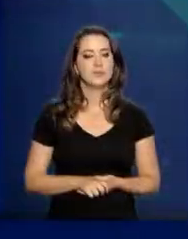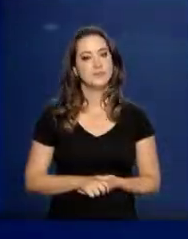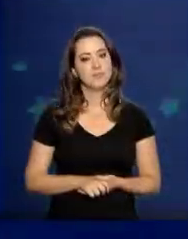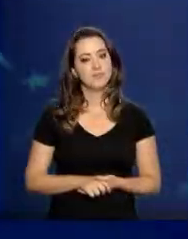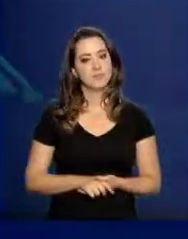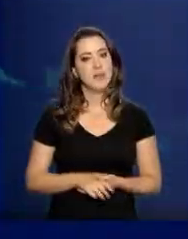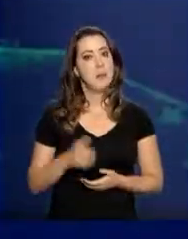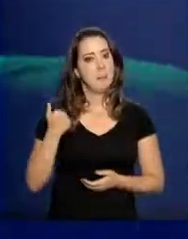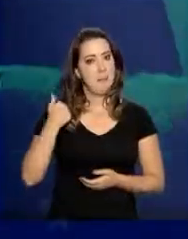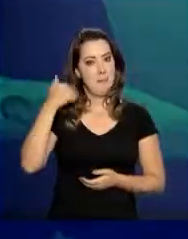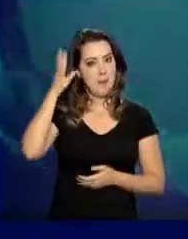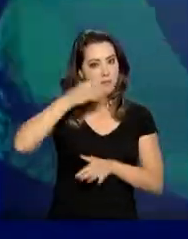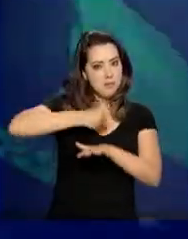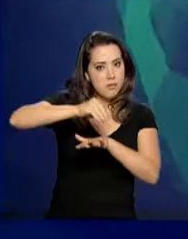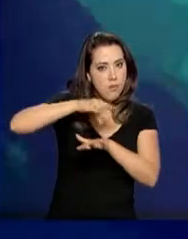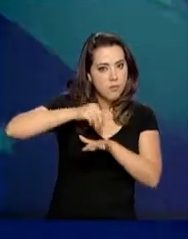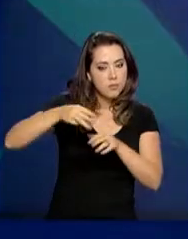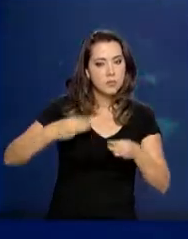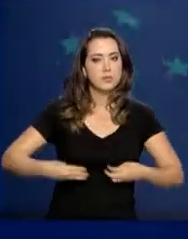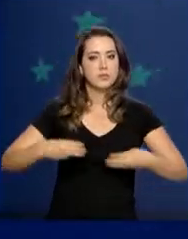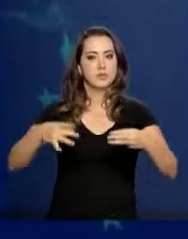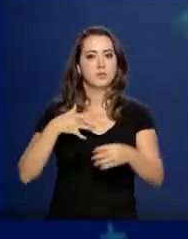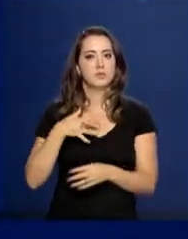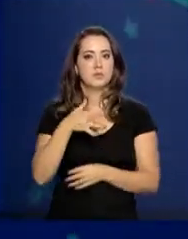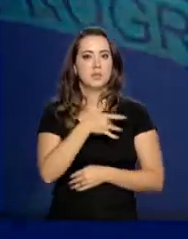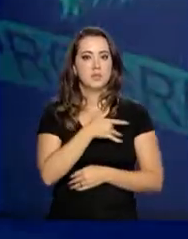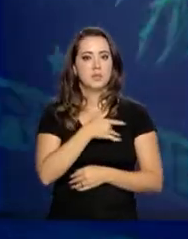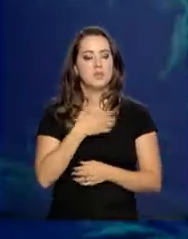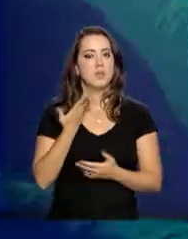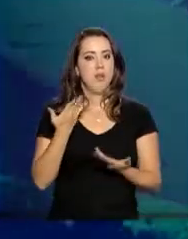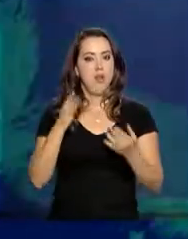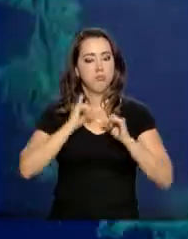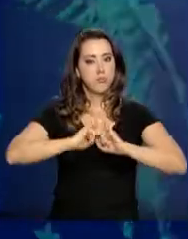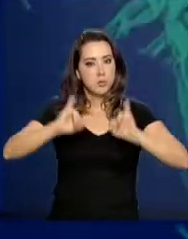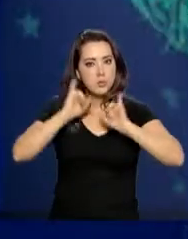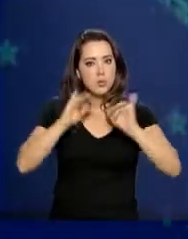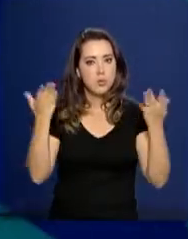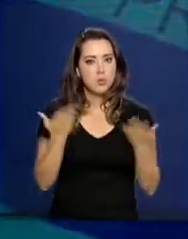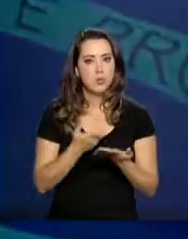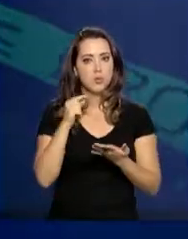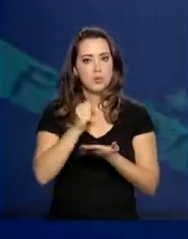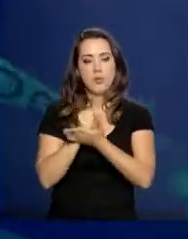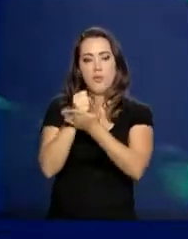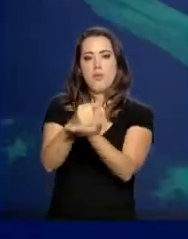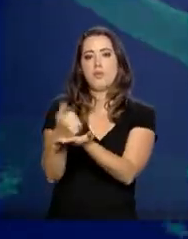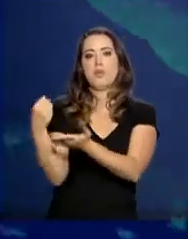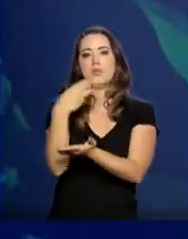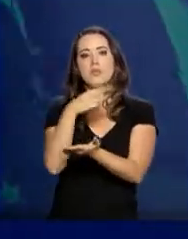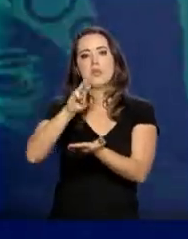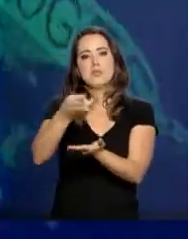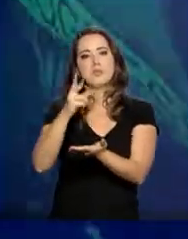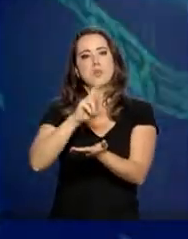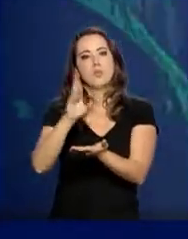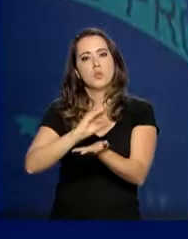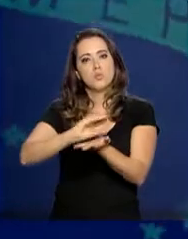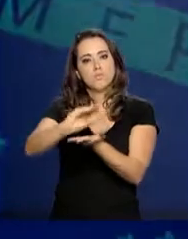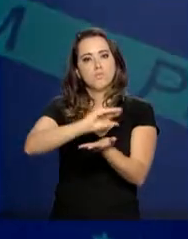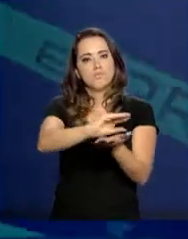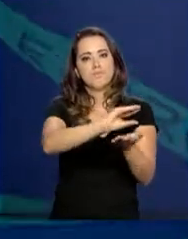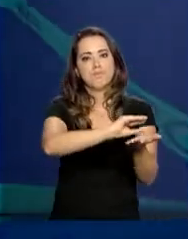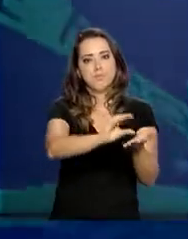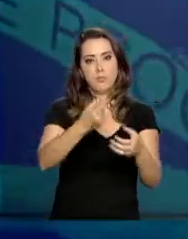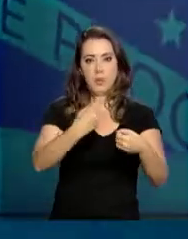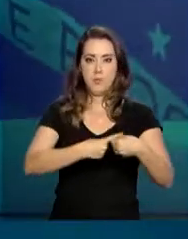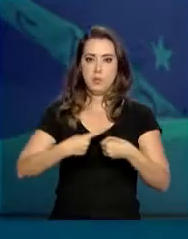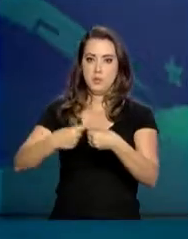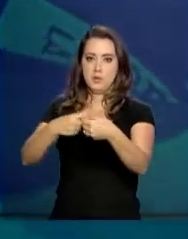E temos mais informações aqui do Ministério da Saúde. A pasta anunciou hoje que está destinando 13 milhões de reais para que os